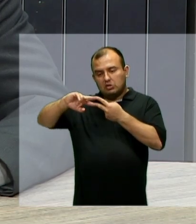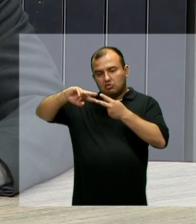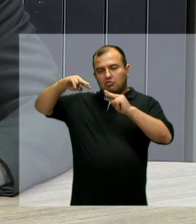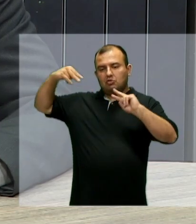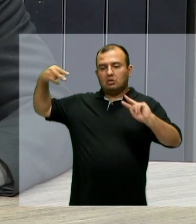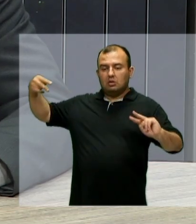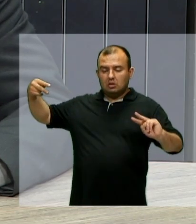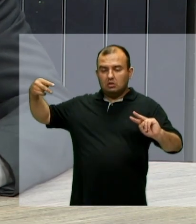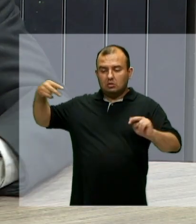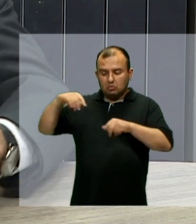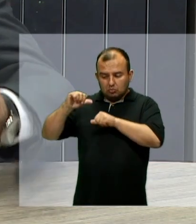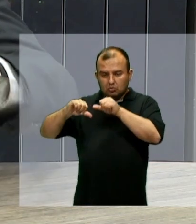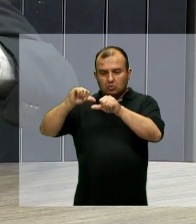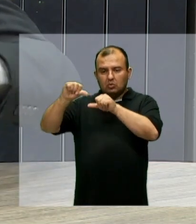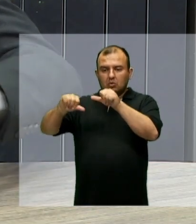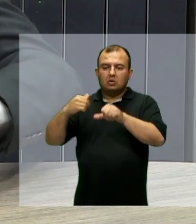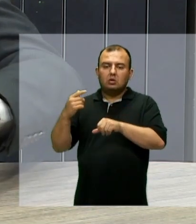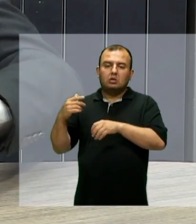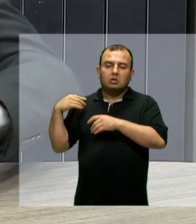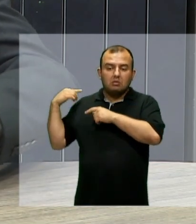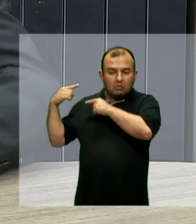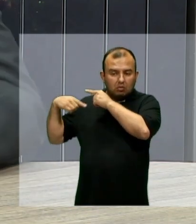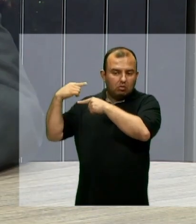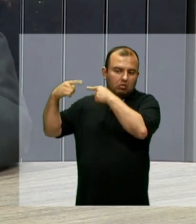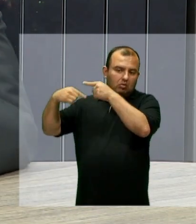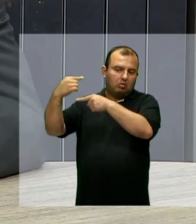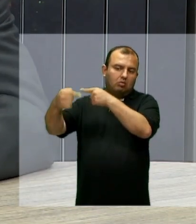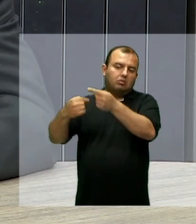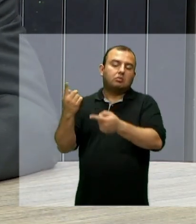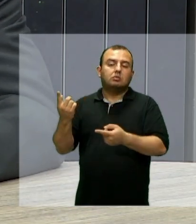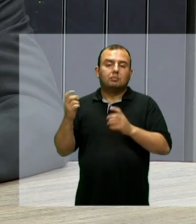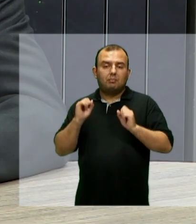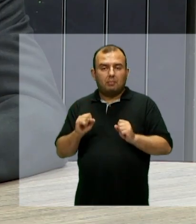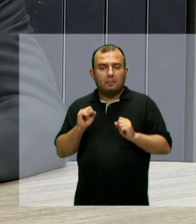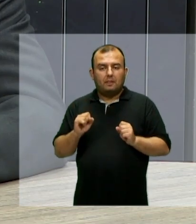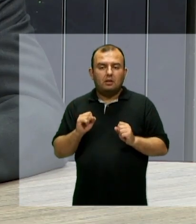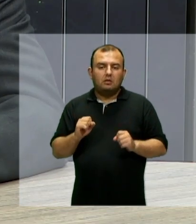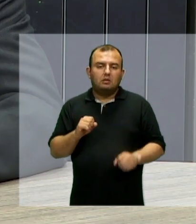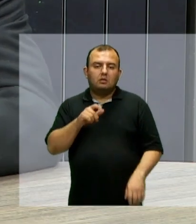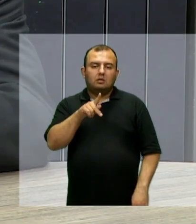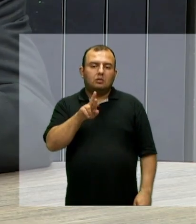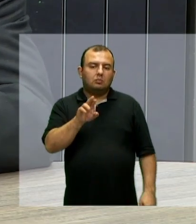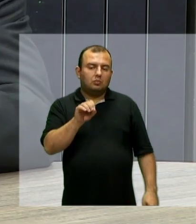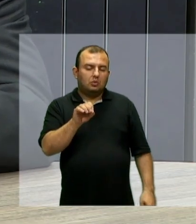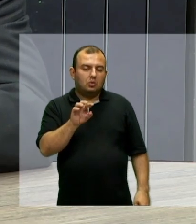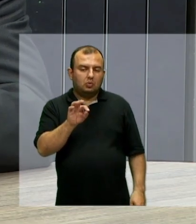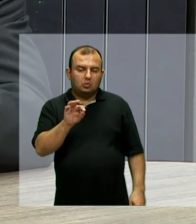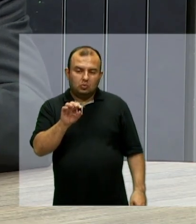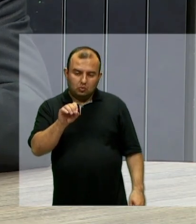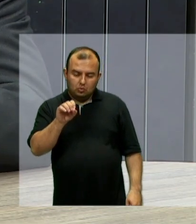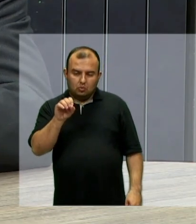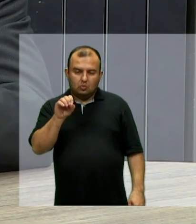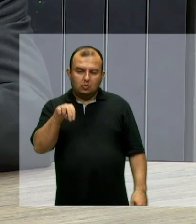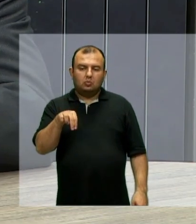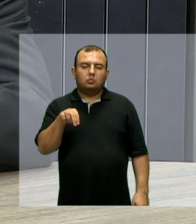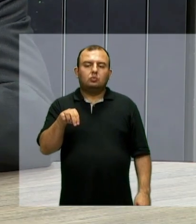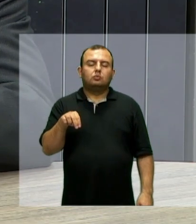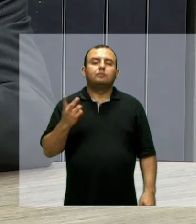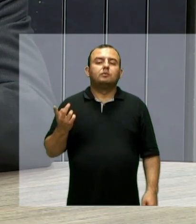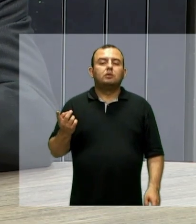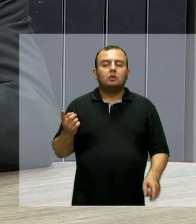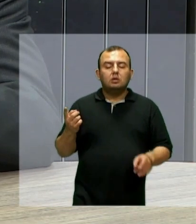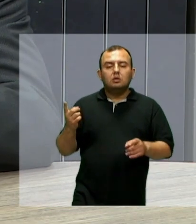são adquiridas ou que são herdadas. Então, as coisas chamadas proto-oncogenes são genes que